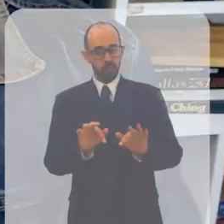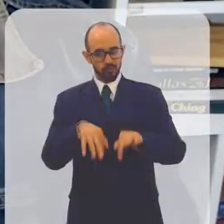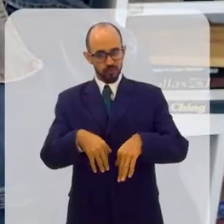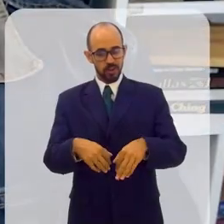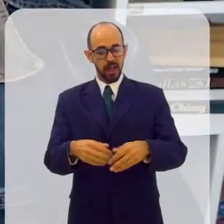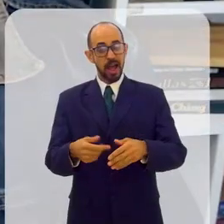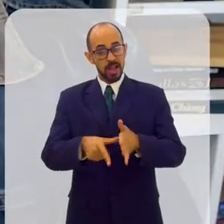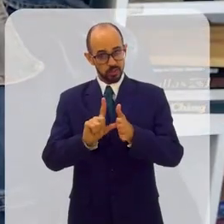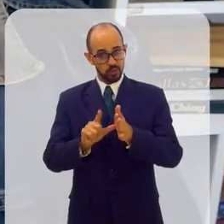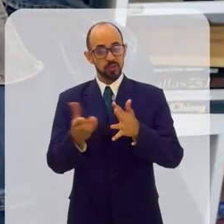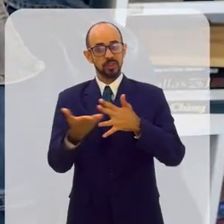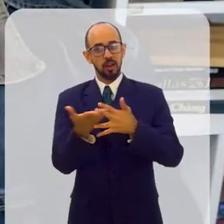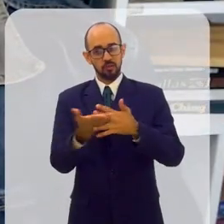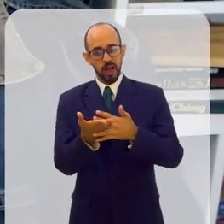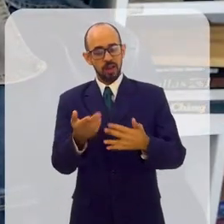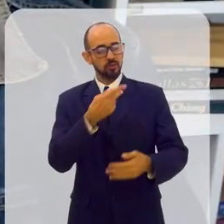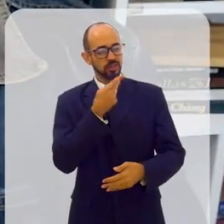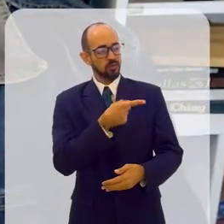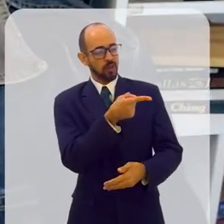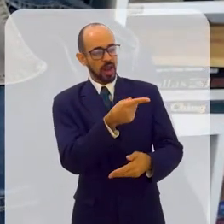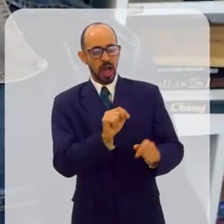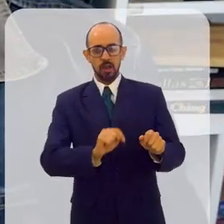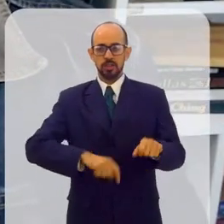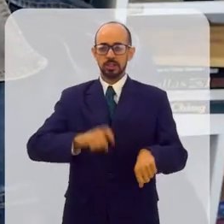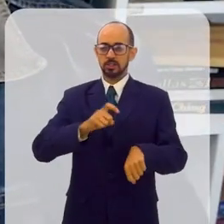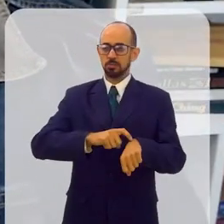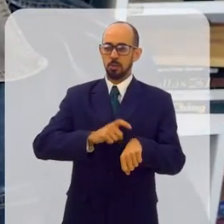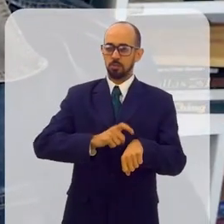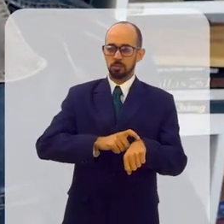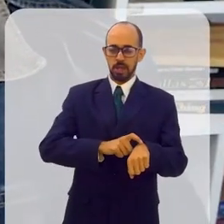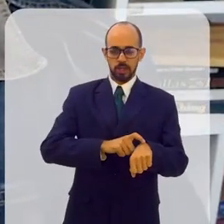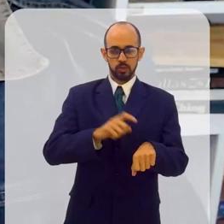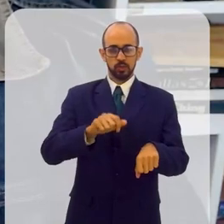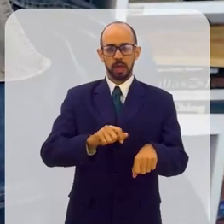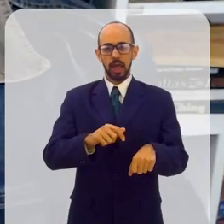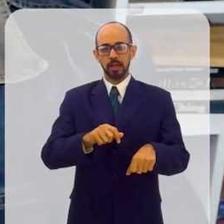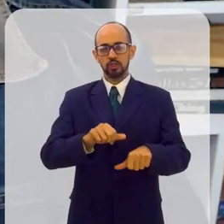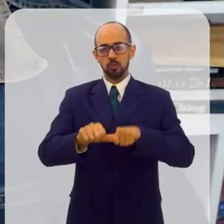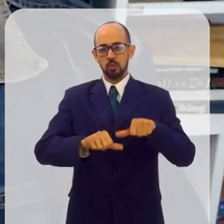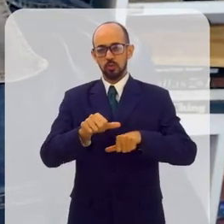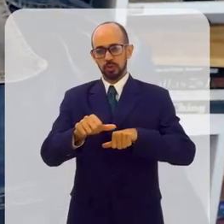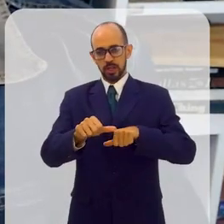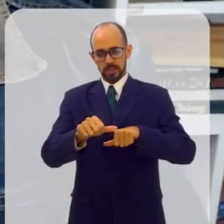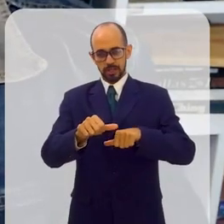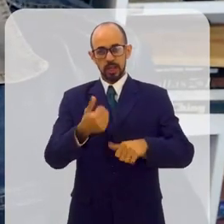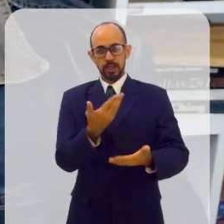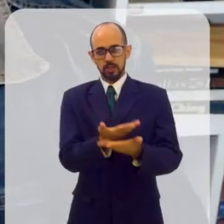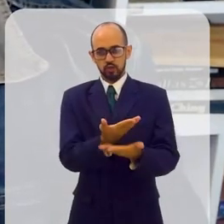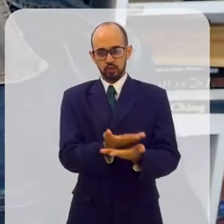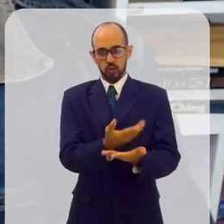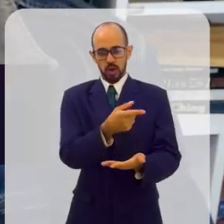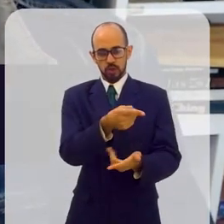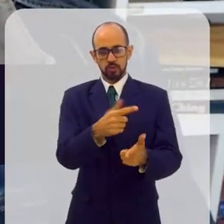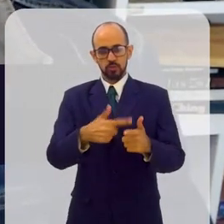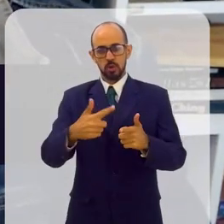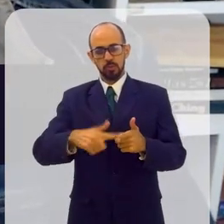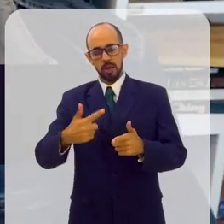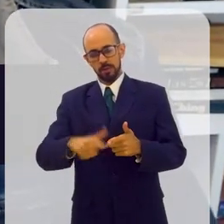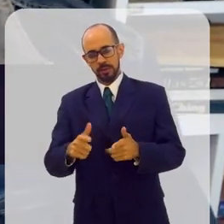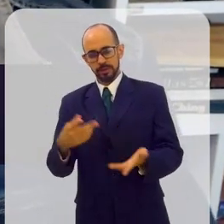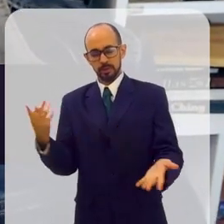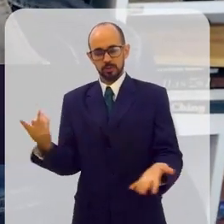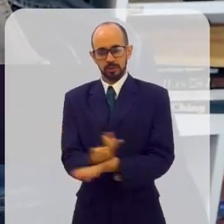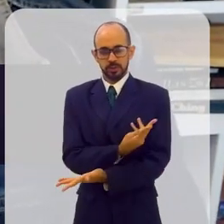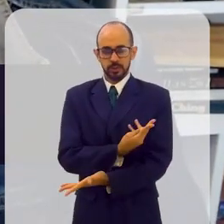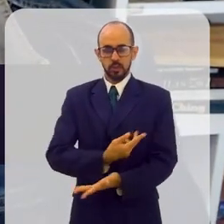Porque, James, no final do primeiro bloco, você falava desse seu processo de passagem, então, do ensino médio.